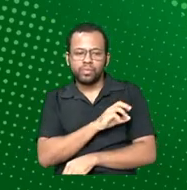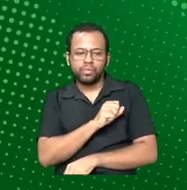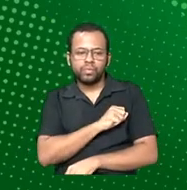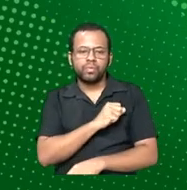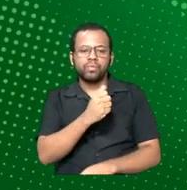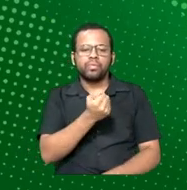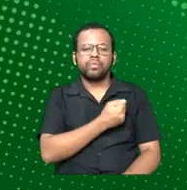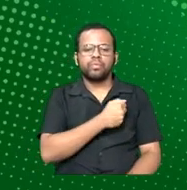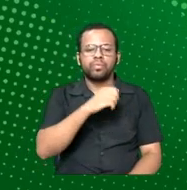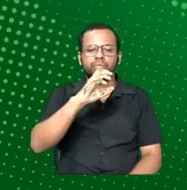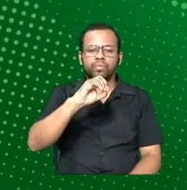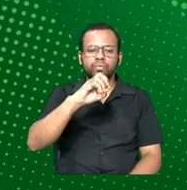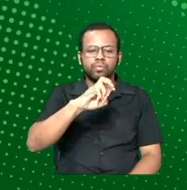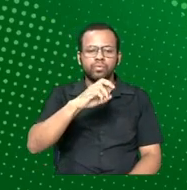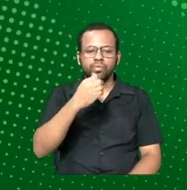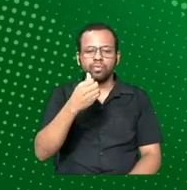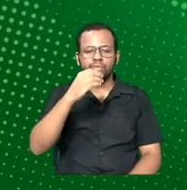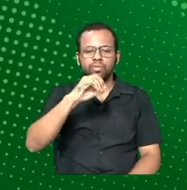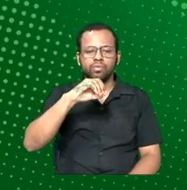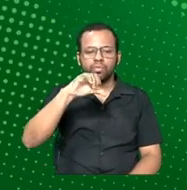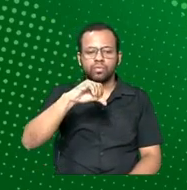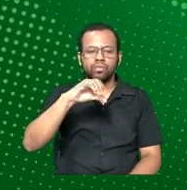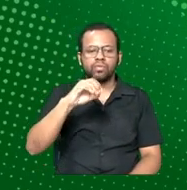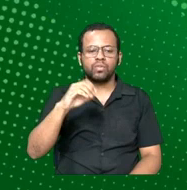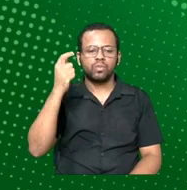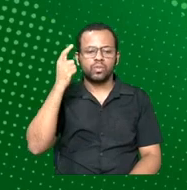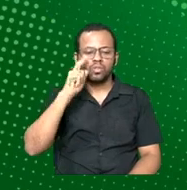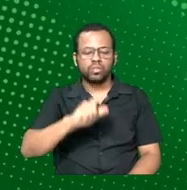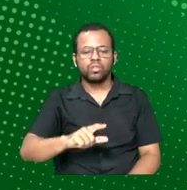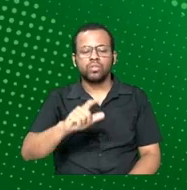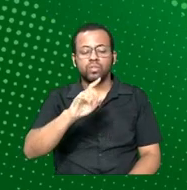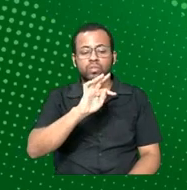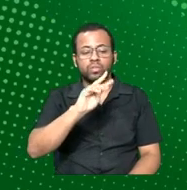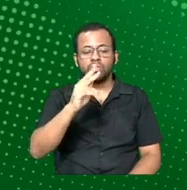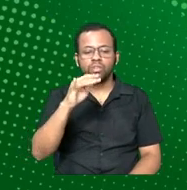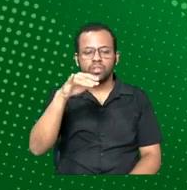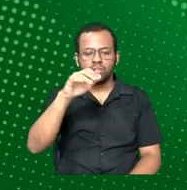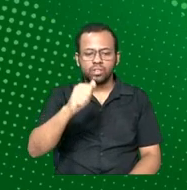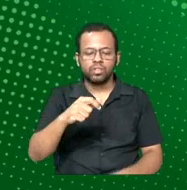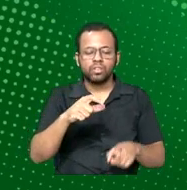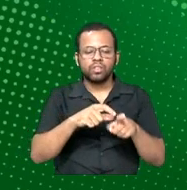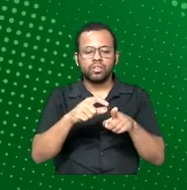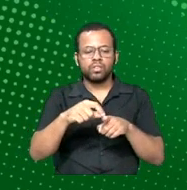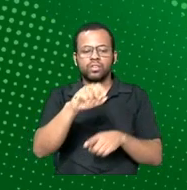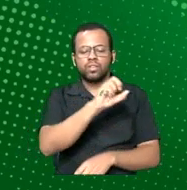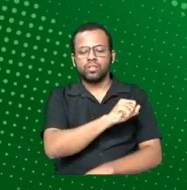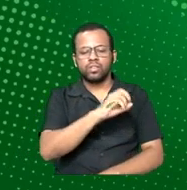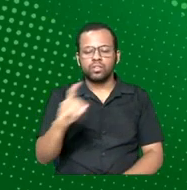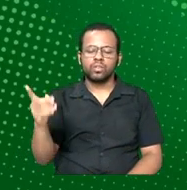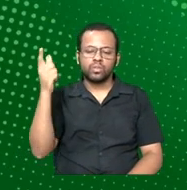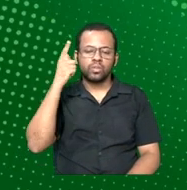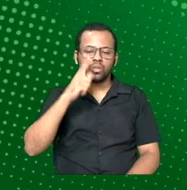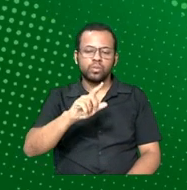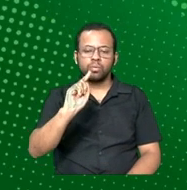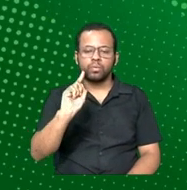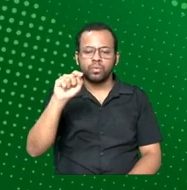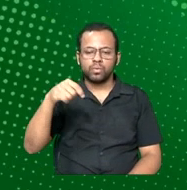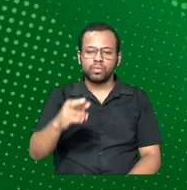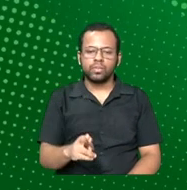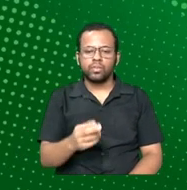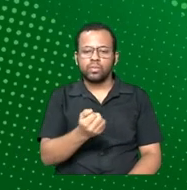056090 José Souza de Socorro adquire com a Tainá Regional Santos Dumont e leva então r$ 1.000 Olha